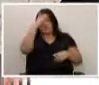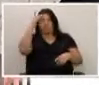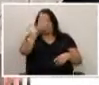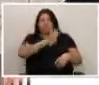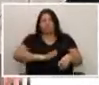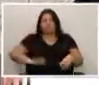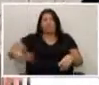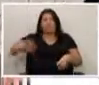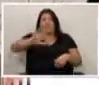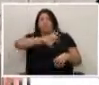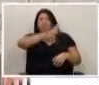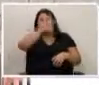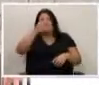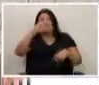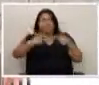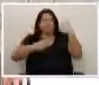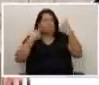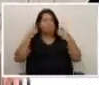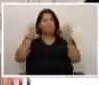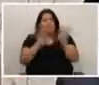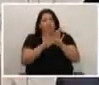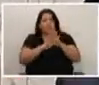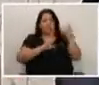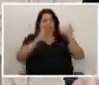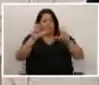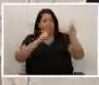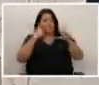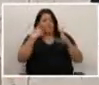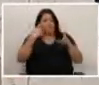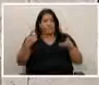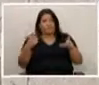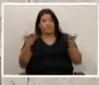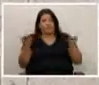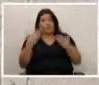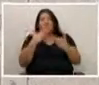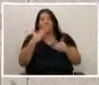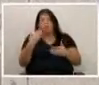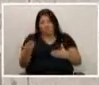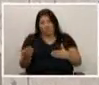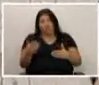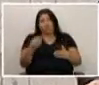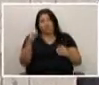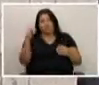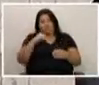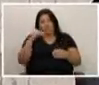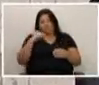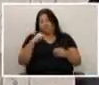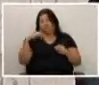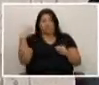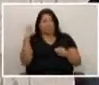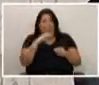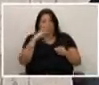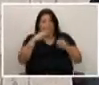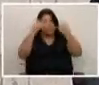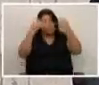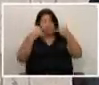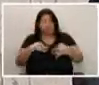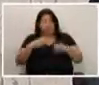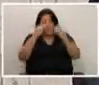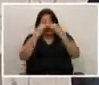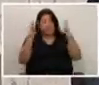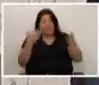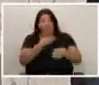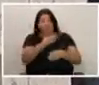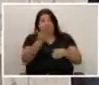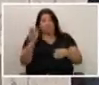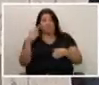toda a imprensa e em todos que puderam acompanhar aqueles momentos. Por isso que eu solicitei ao senhor presidente esses minutos para que fizesse esse esclarecimento, para que todos os senhores